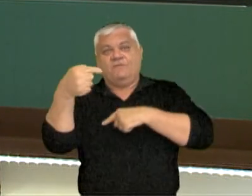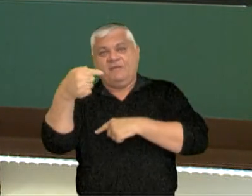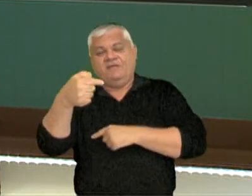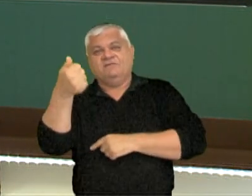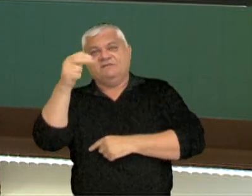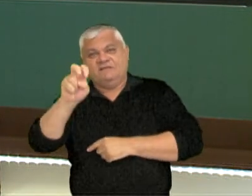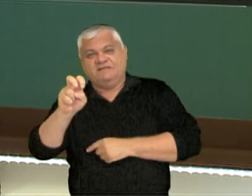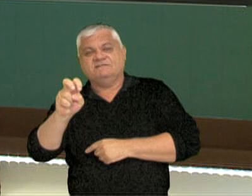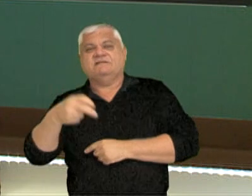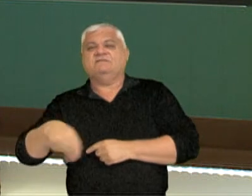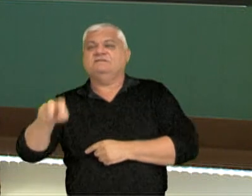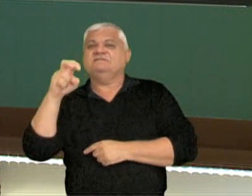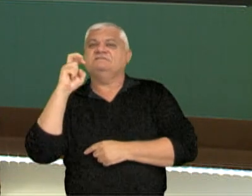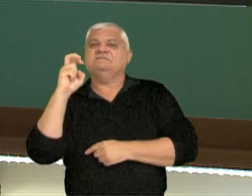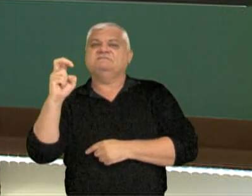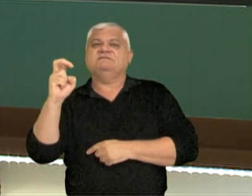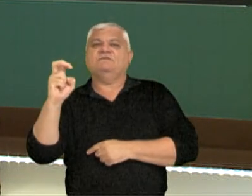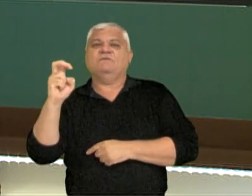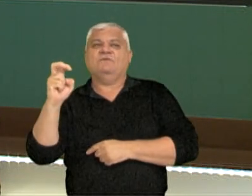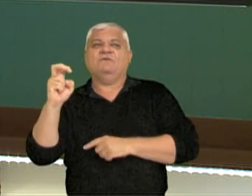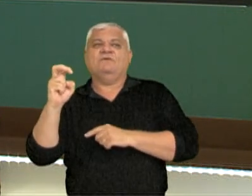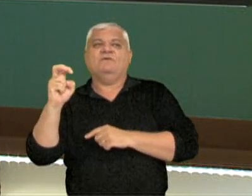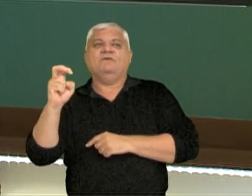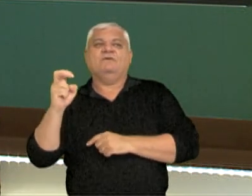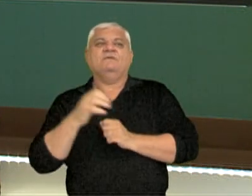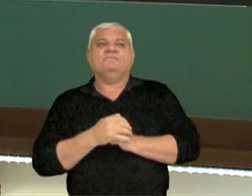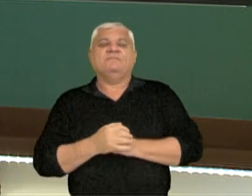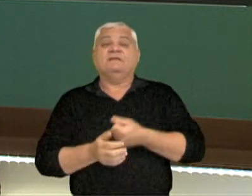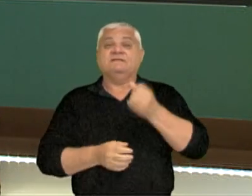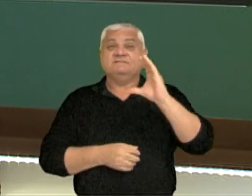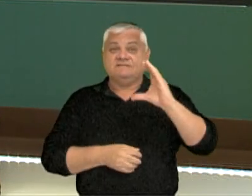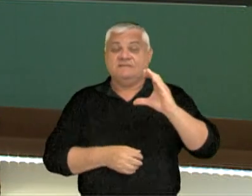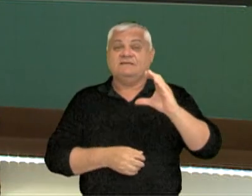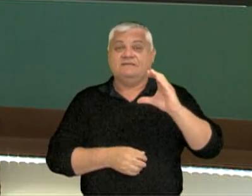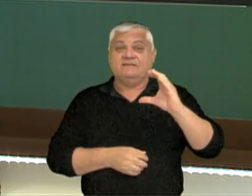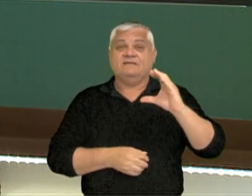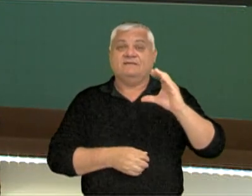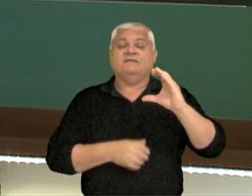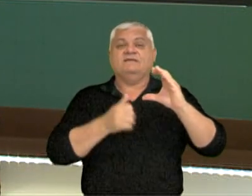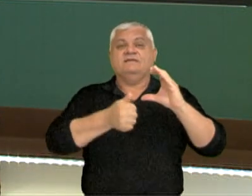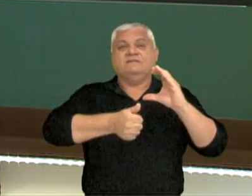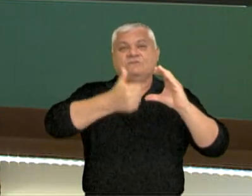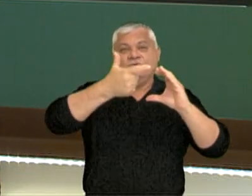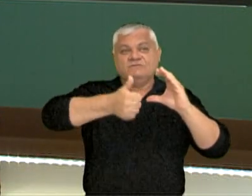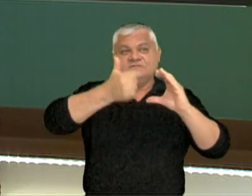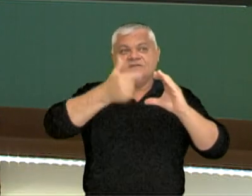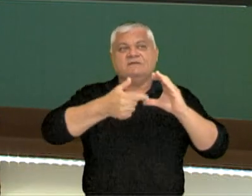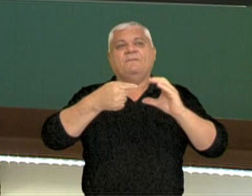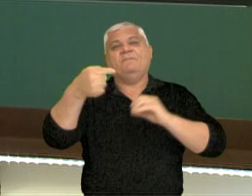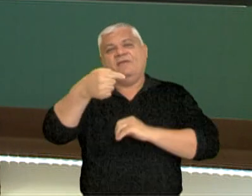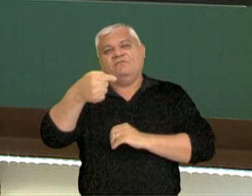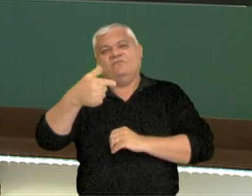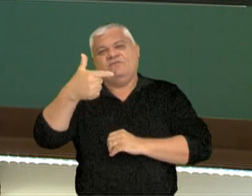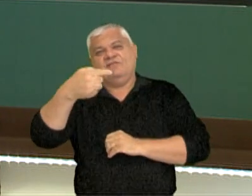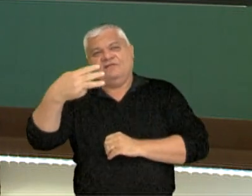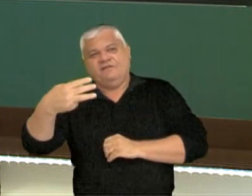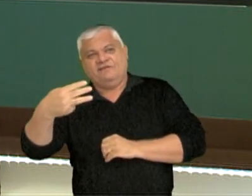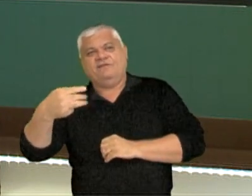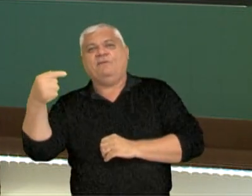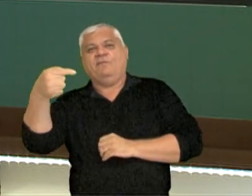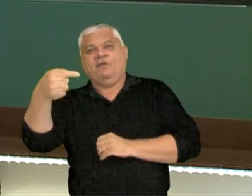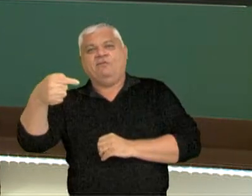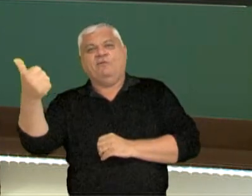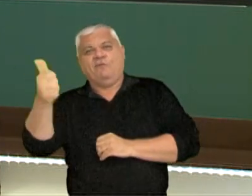menos 15, o saldo de gols é igual a 5. Letra C, time C, 12 menos 23,